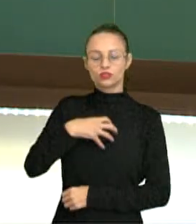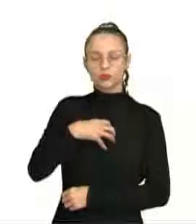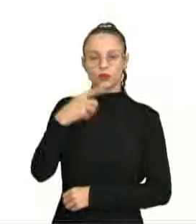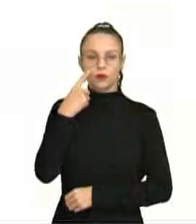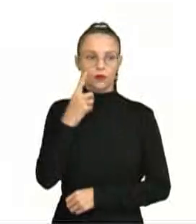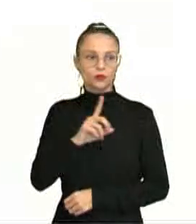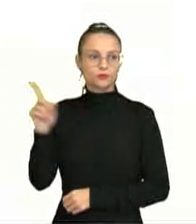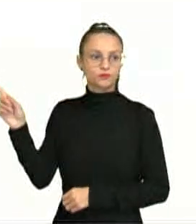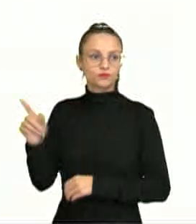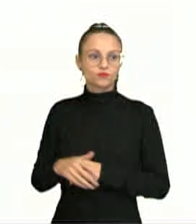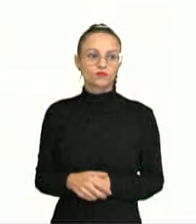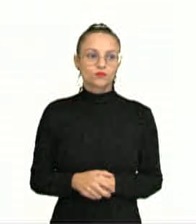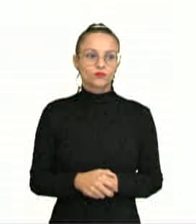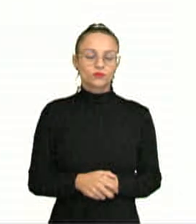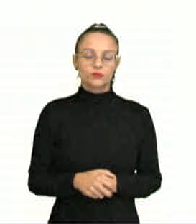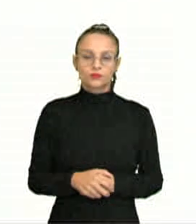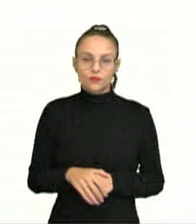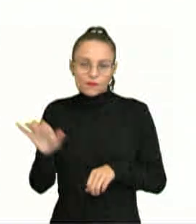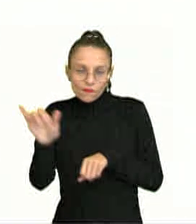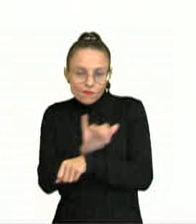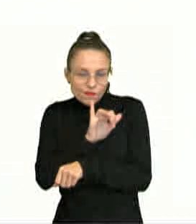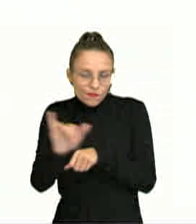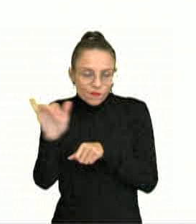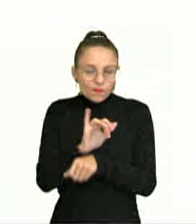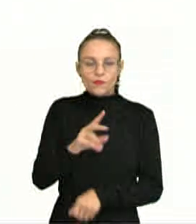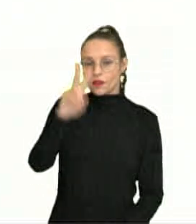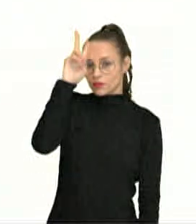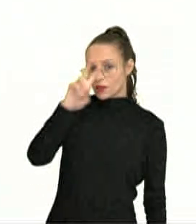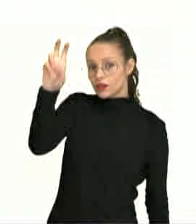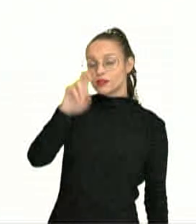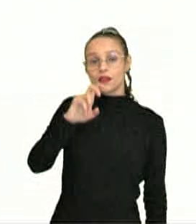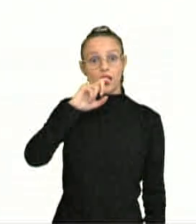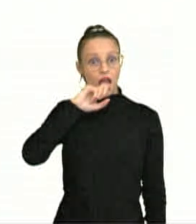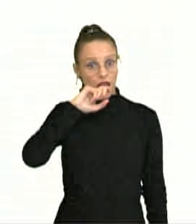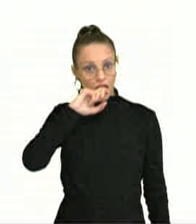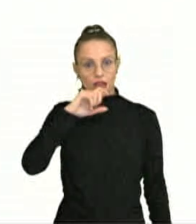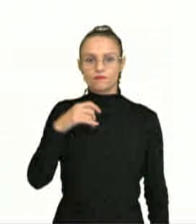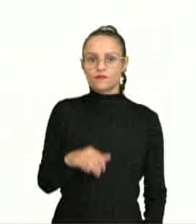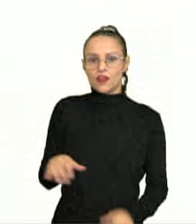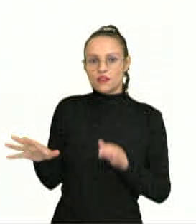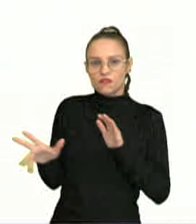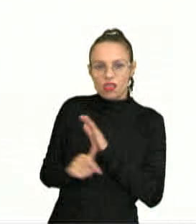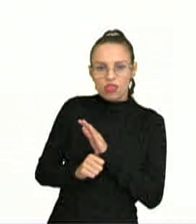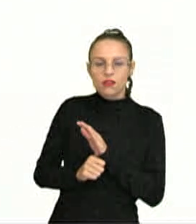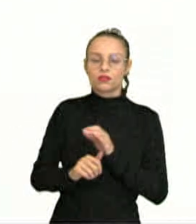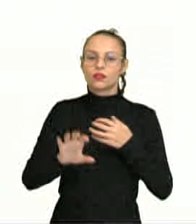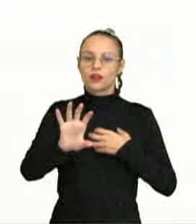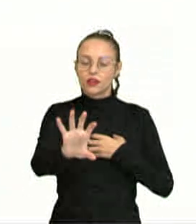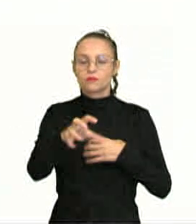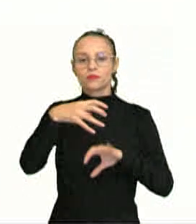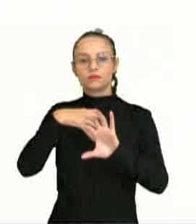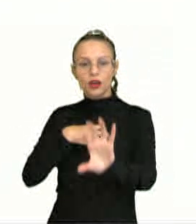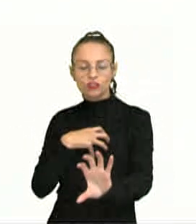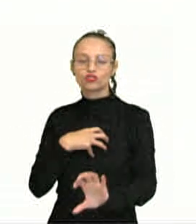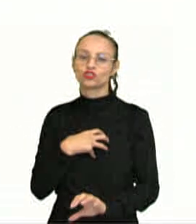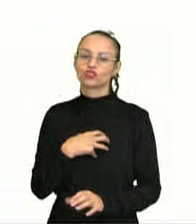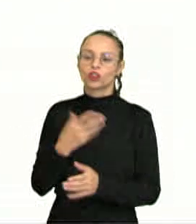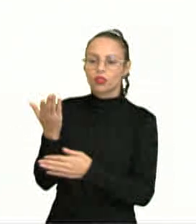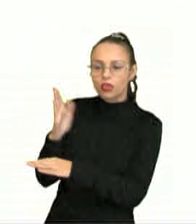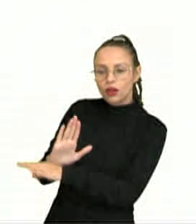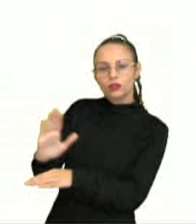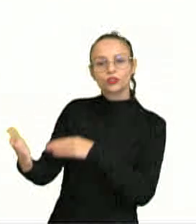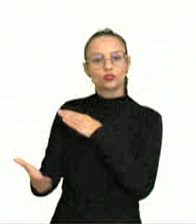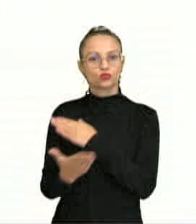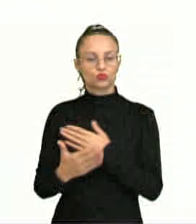então. A astúcia, a prudência, a inveja, a corrupção, a empatia, a solidariedade,